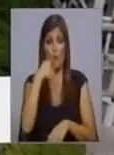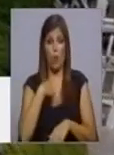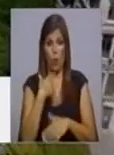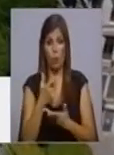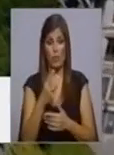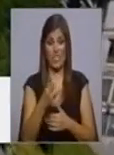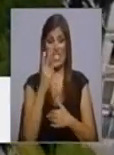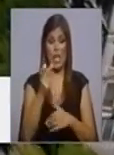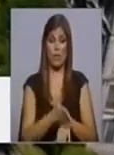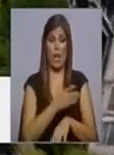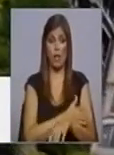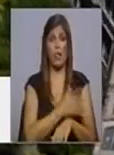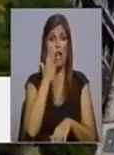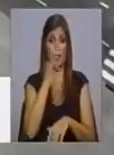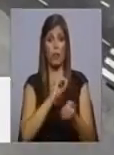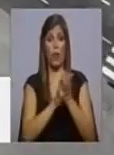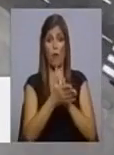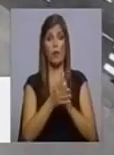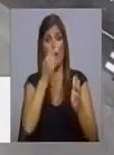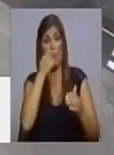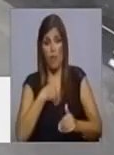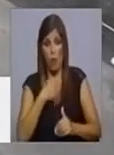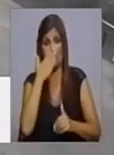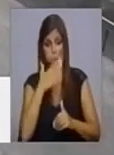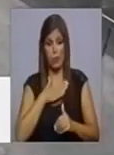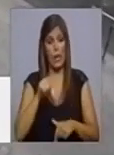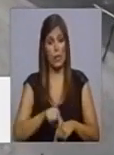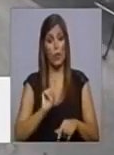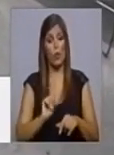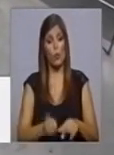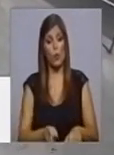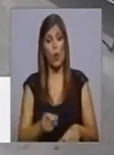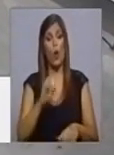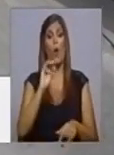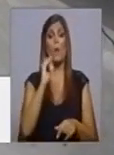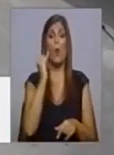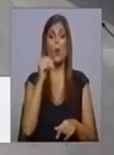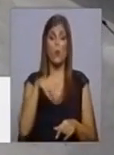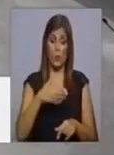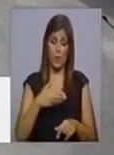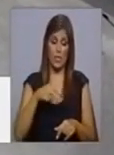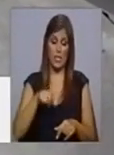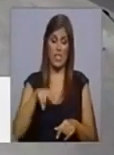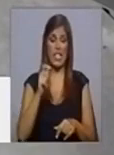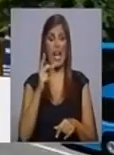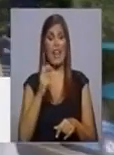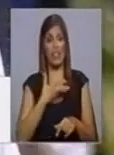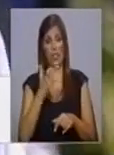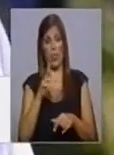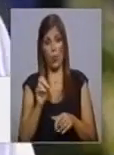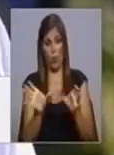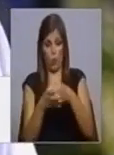sido executado por ter tentado essa revolta. E aqui começou com o Sinédrio, com pessoas de classe social